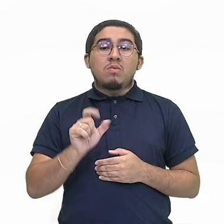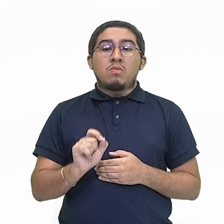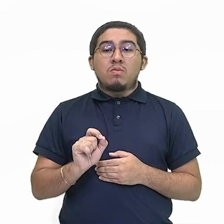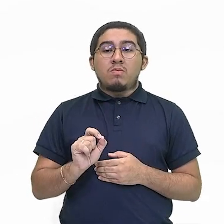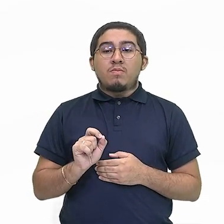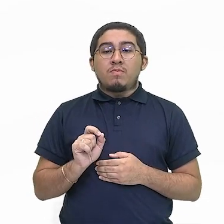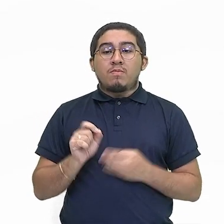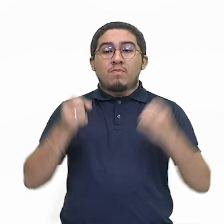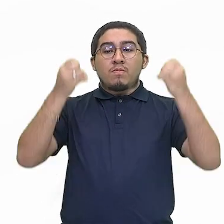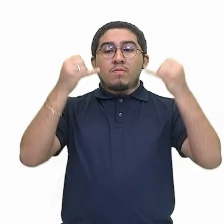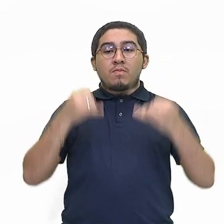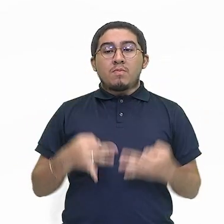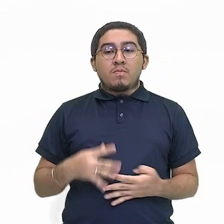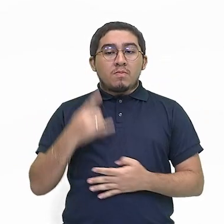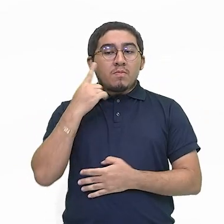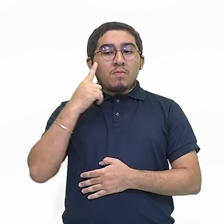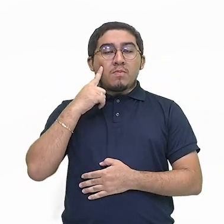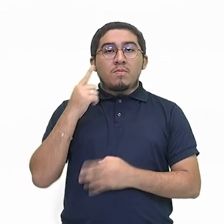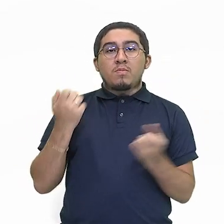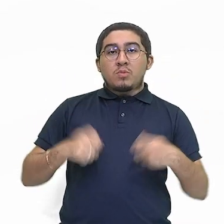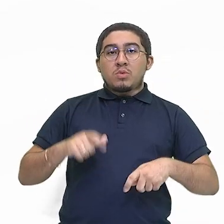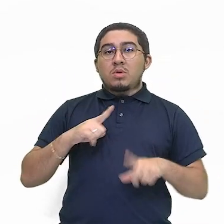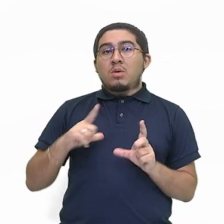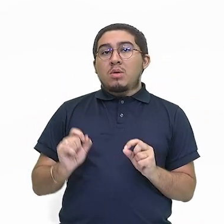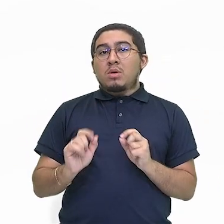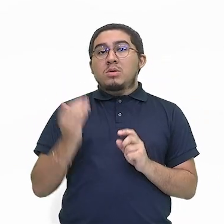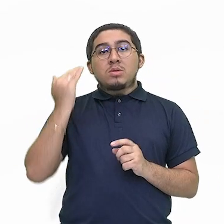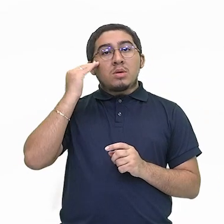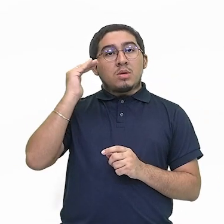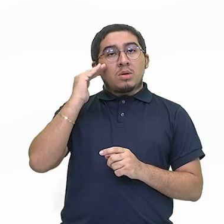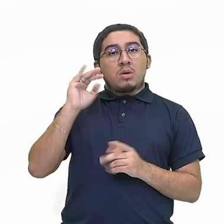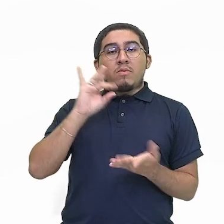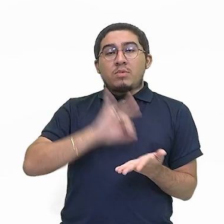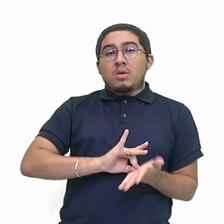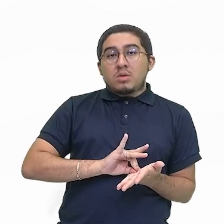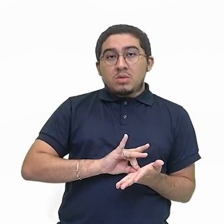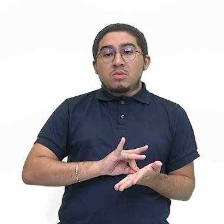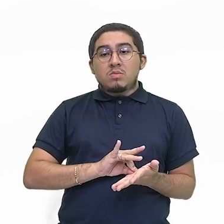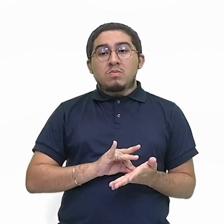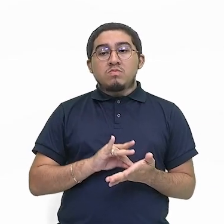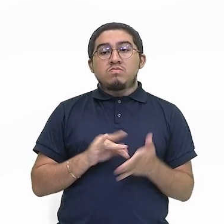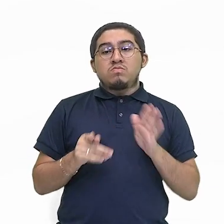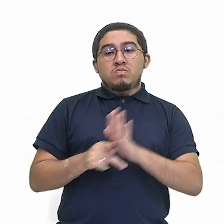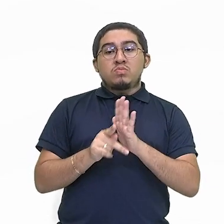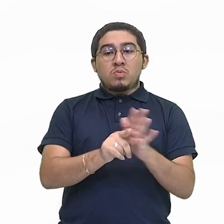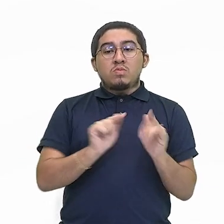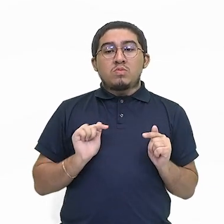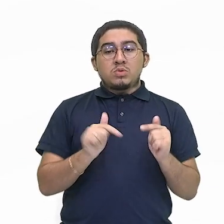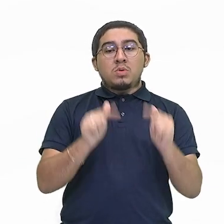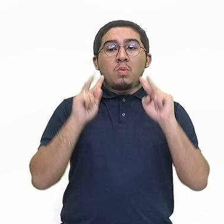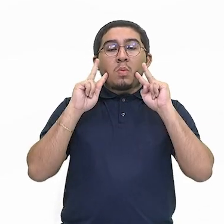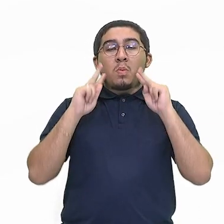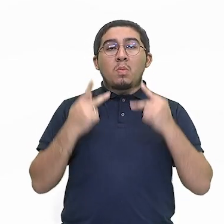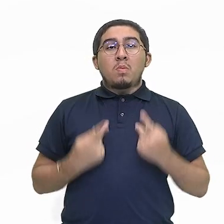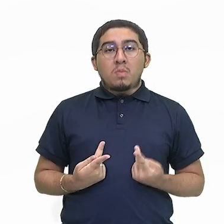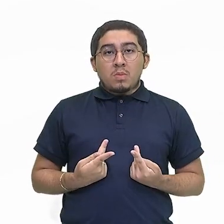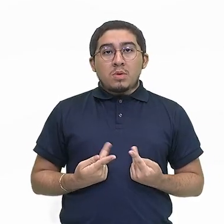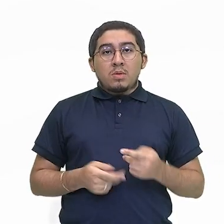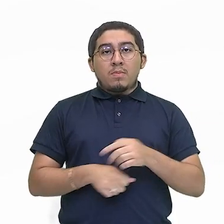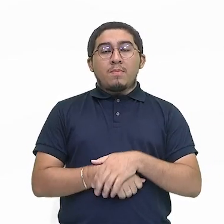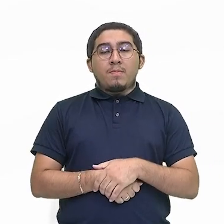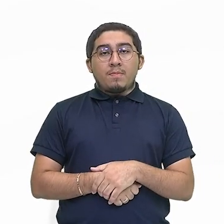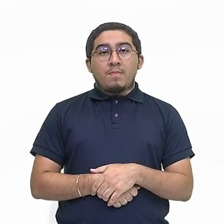explicada, tentada reconhecer essas realidades a partir da ação do homem, das pessoas, dos